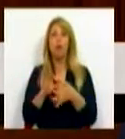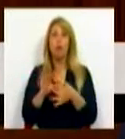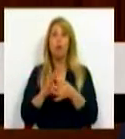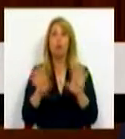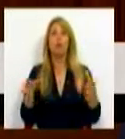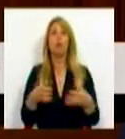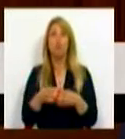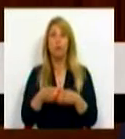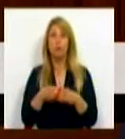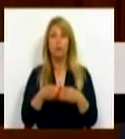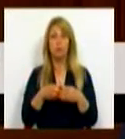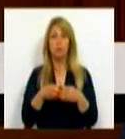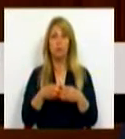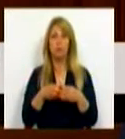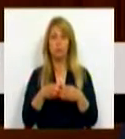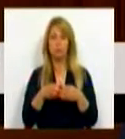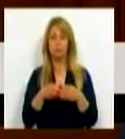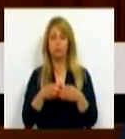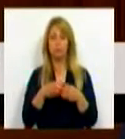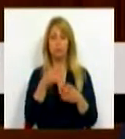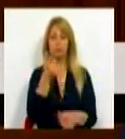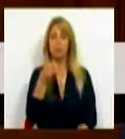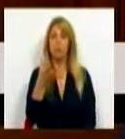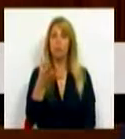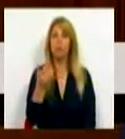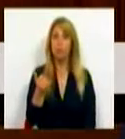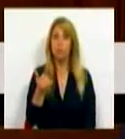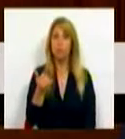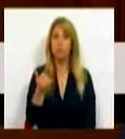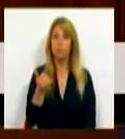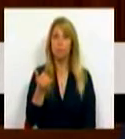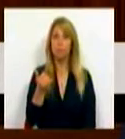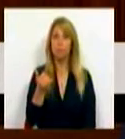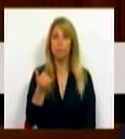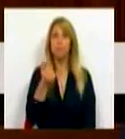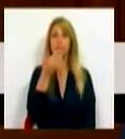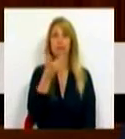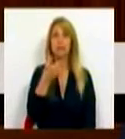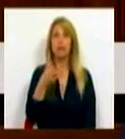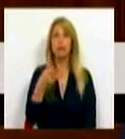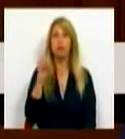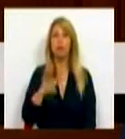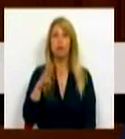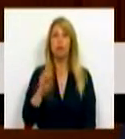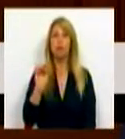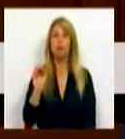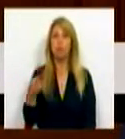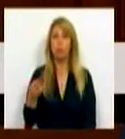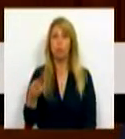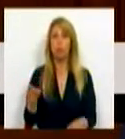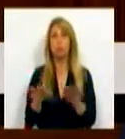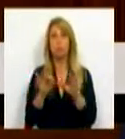do grupo em 2012 e 79 milhões de euros